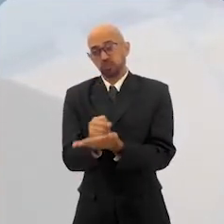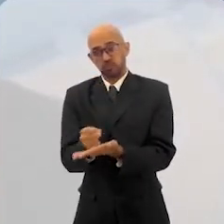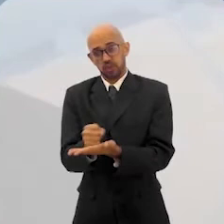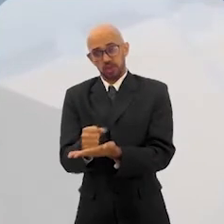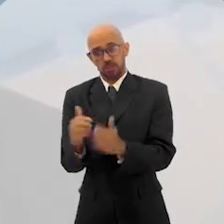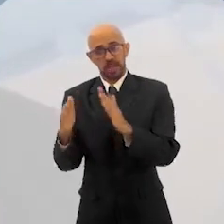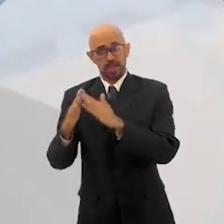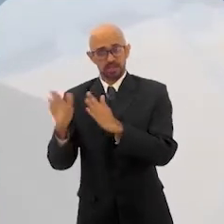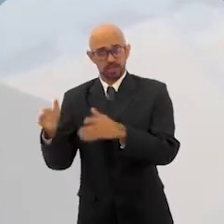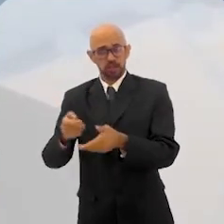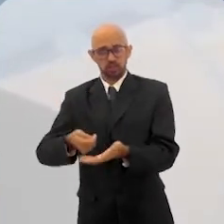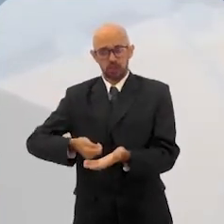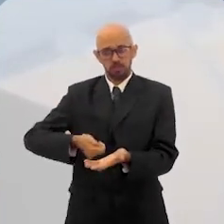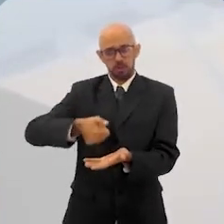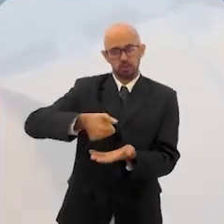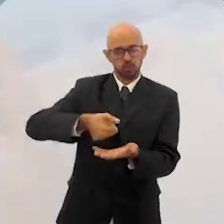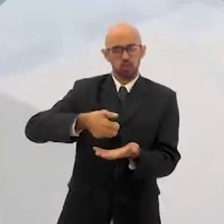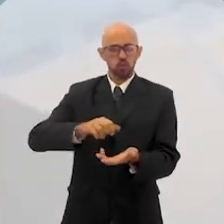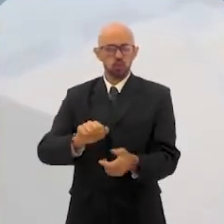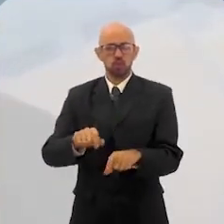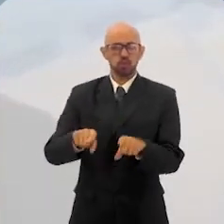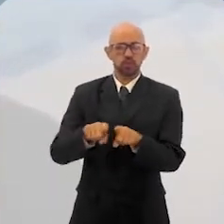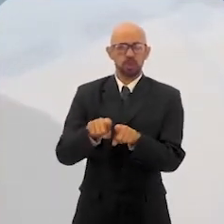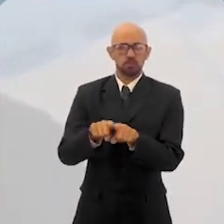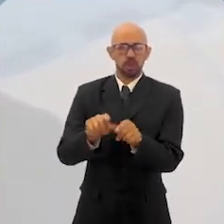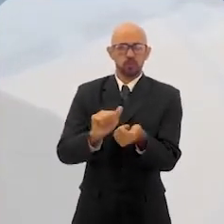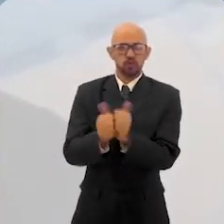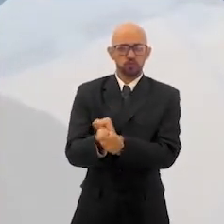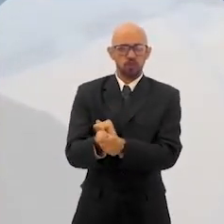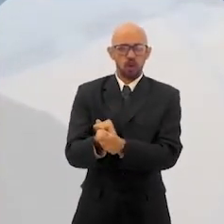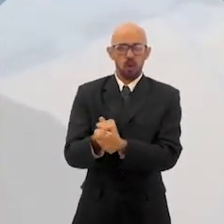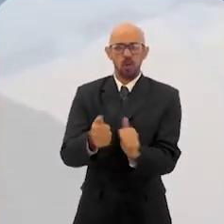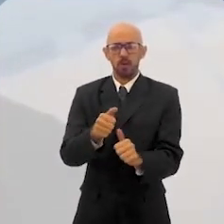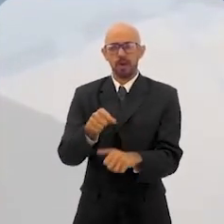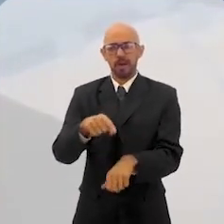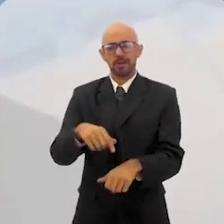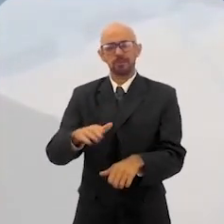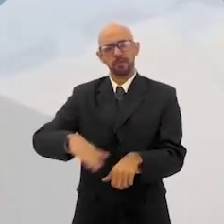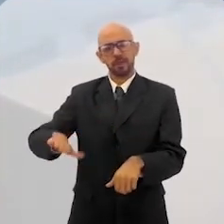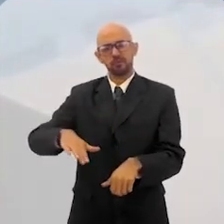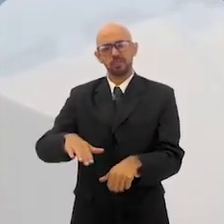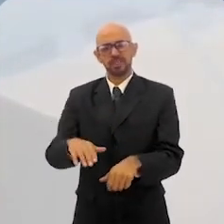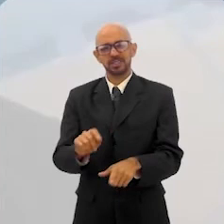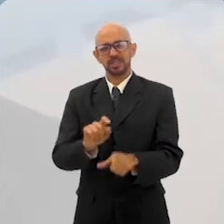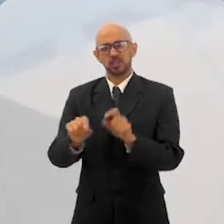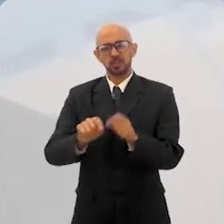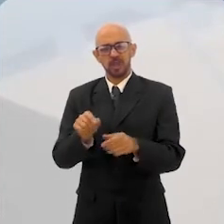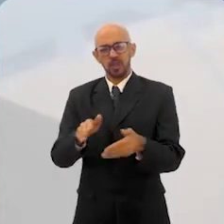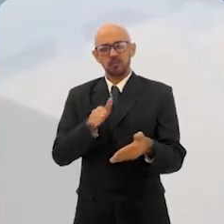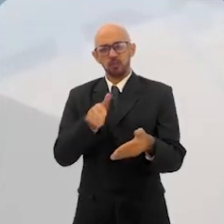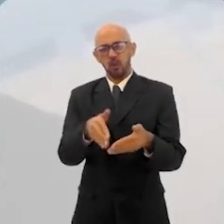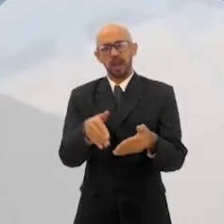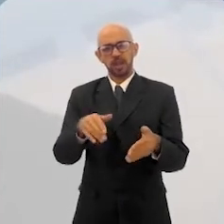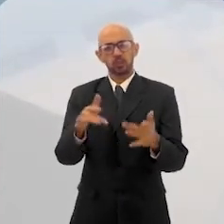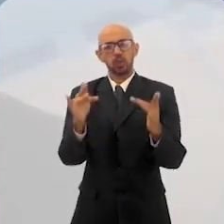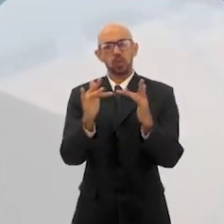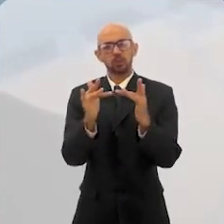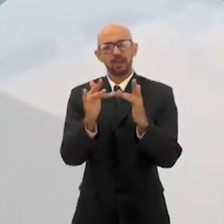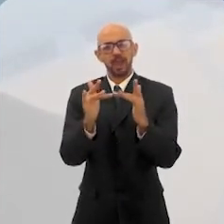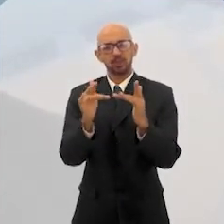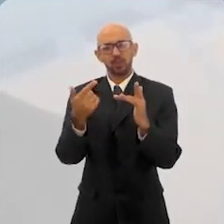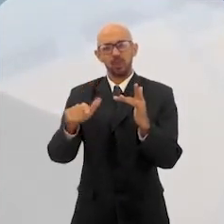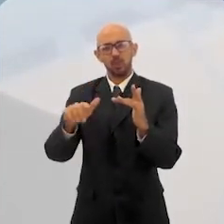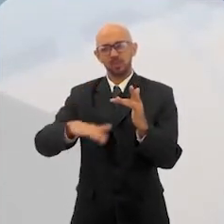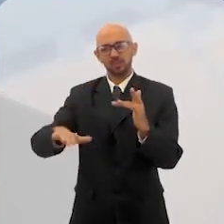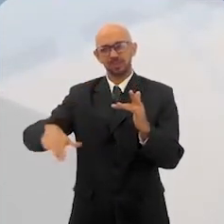e a gente jogava bola de gude, jogava futebol. Então, foi uma infância muito focada no contato com